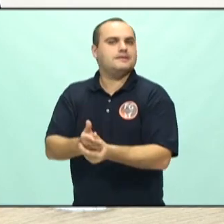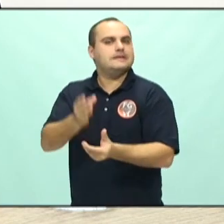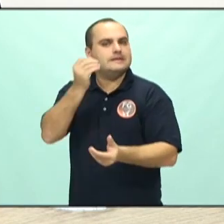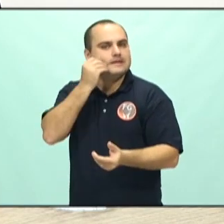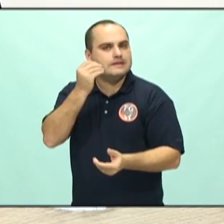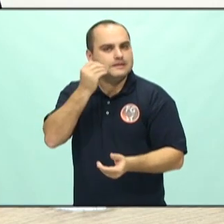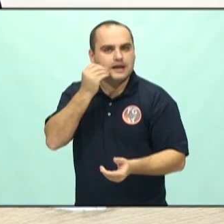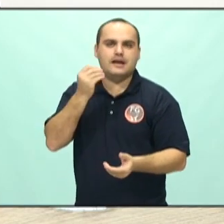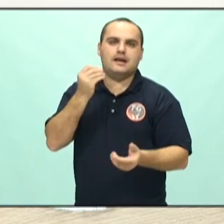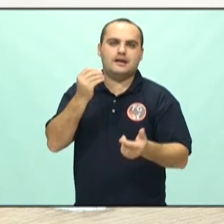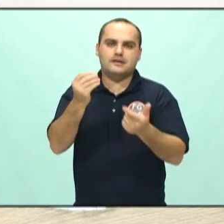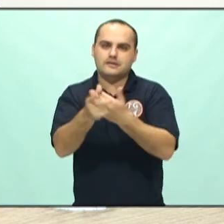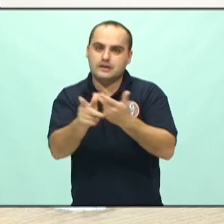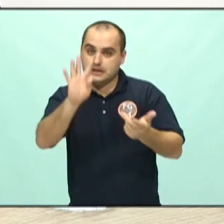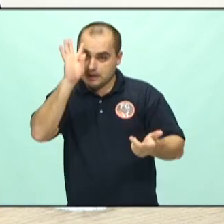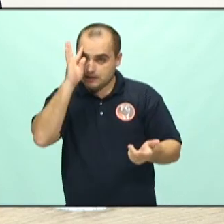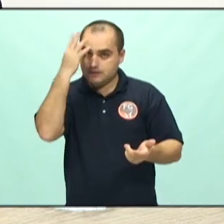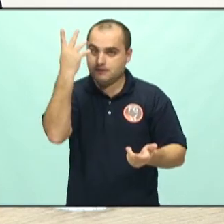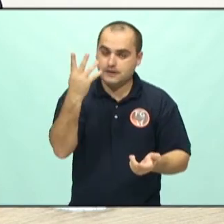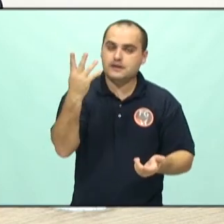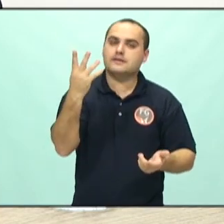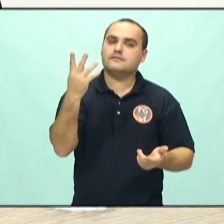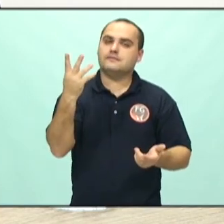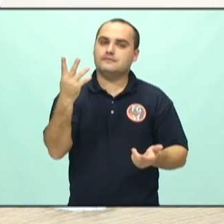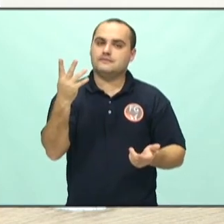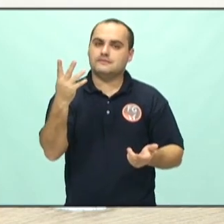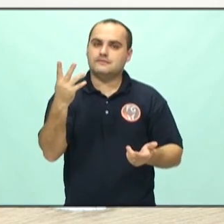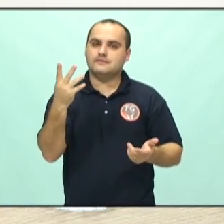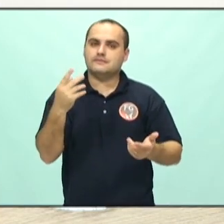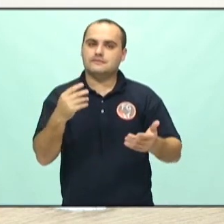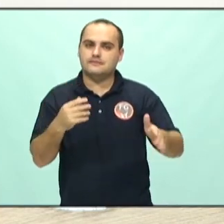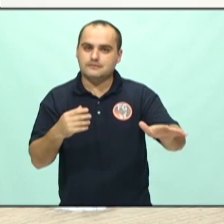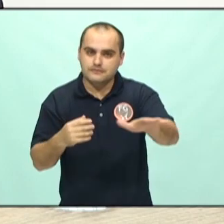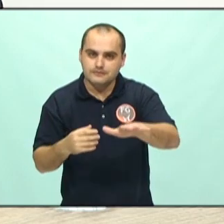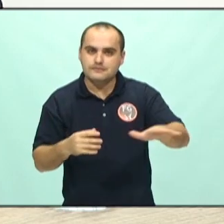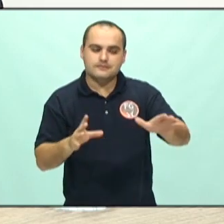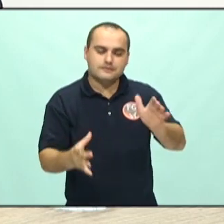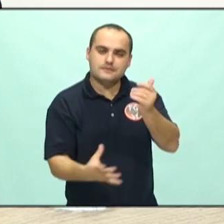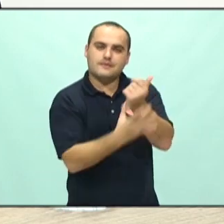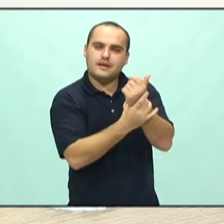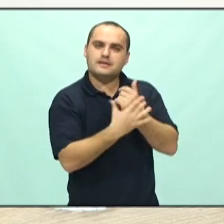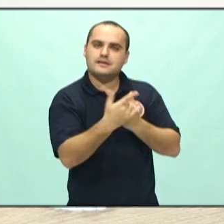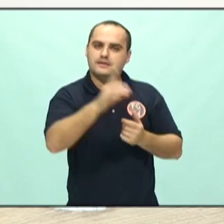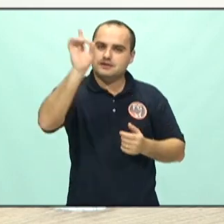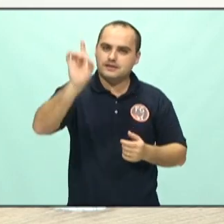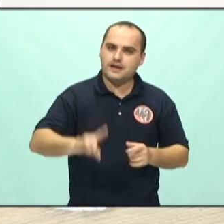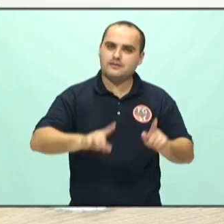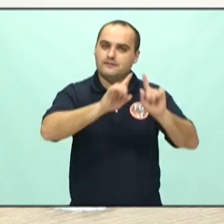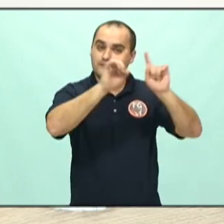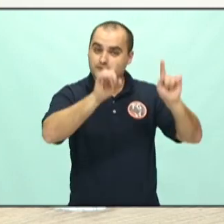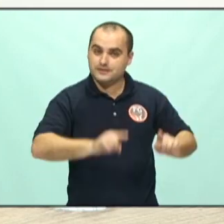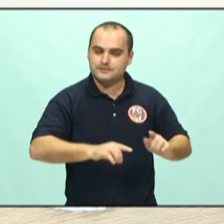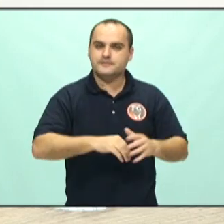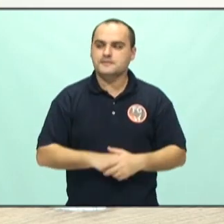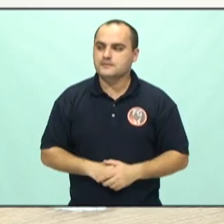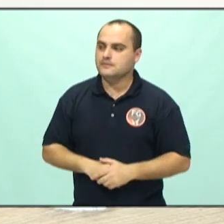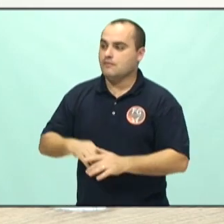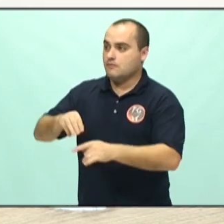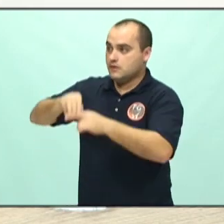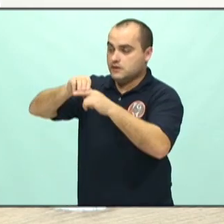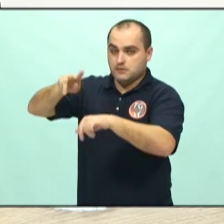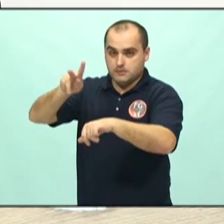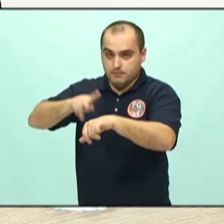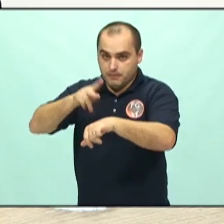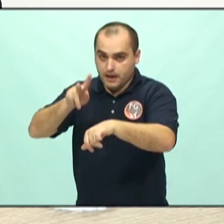conseguir a resolução e garantir esse direito do servidor. No município de Penha,